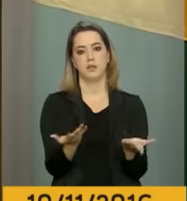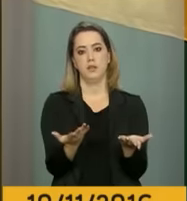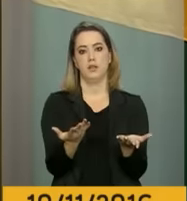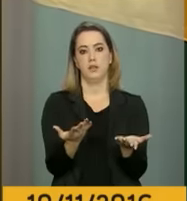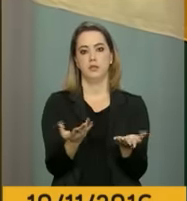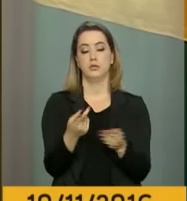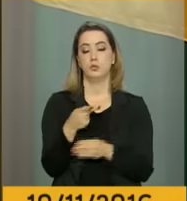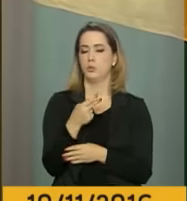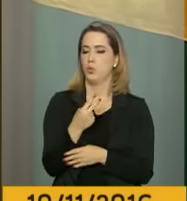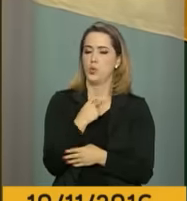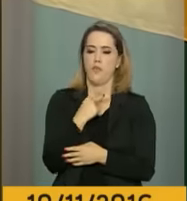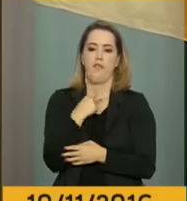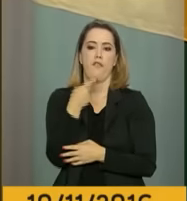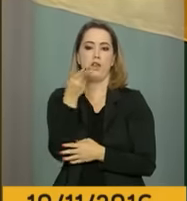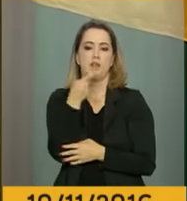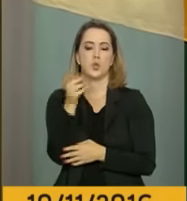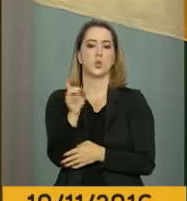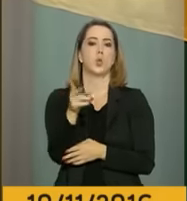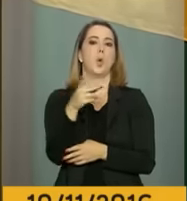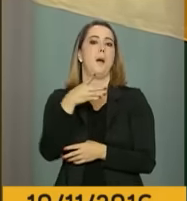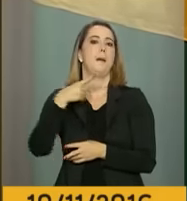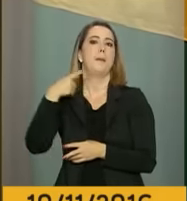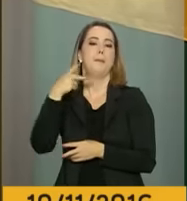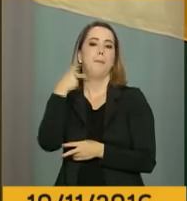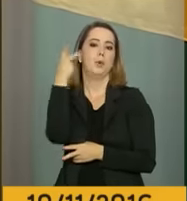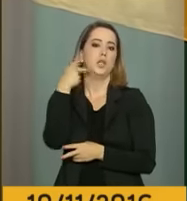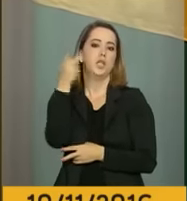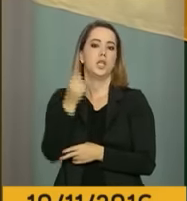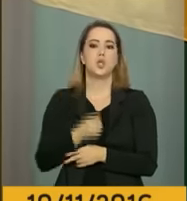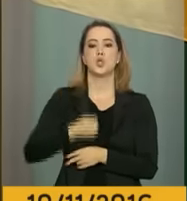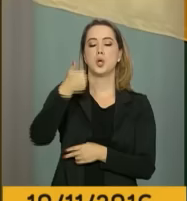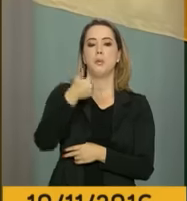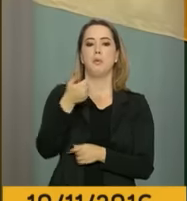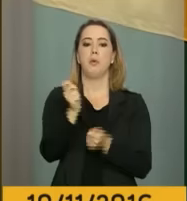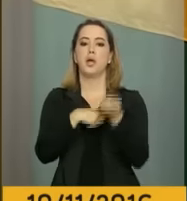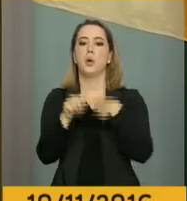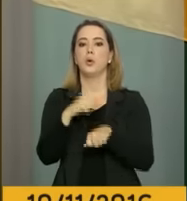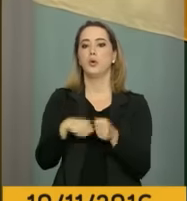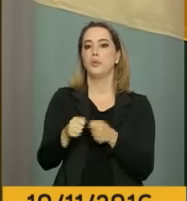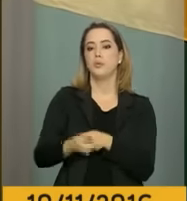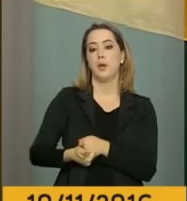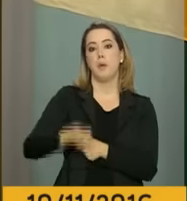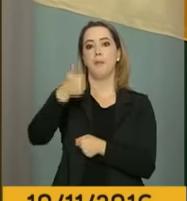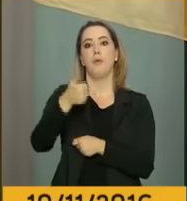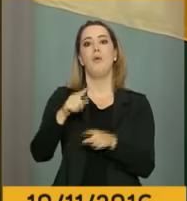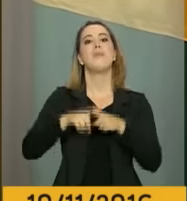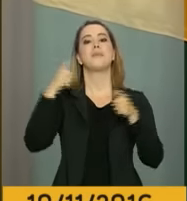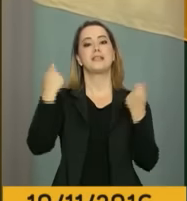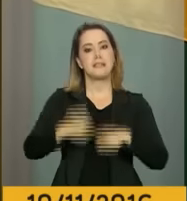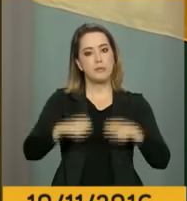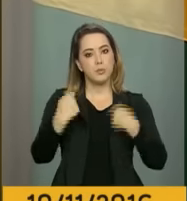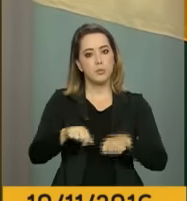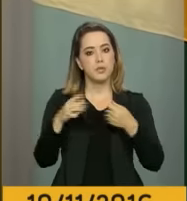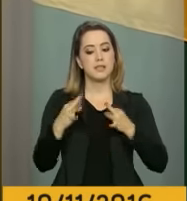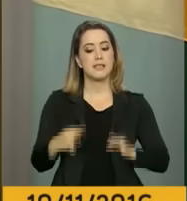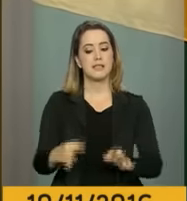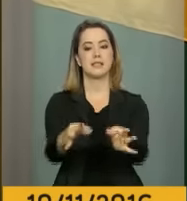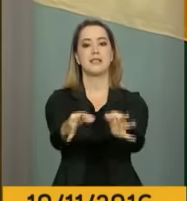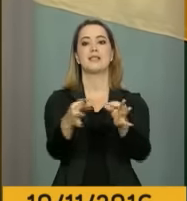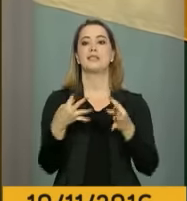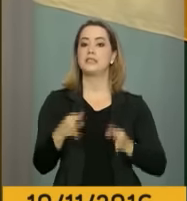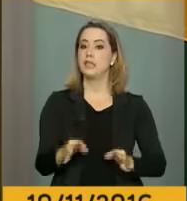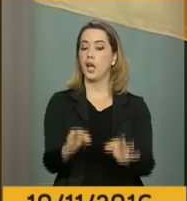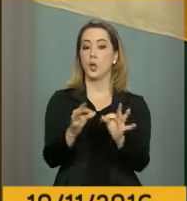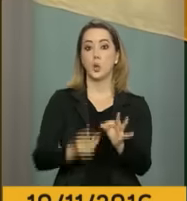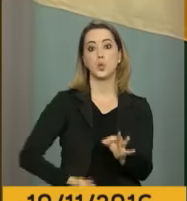seus potenciais políticos, dos seus potenciais econômicos, se você não aduzir o potencial tecnológico e o